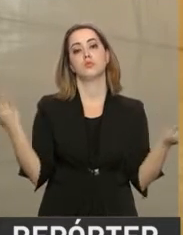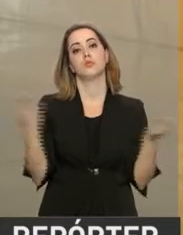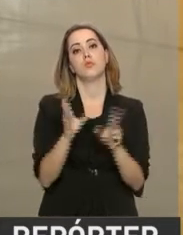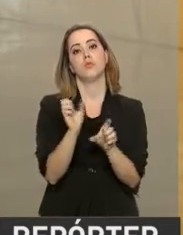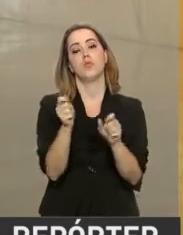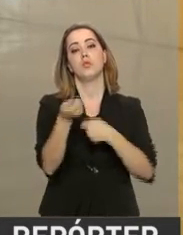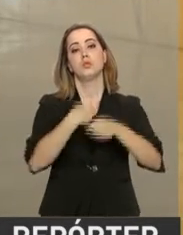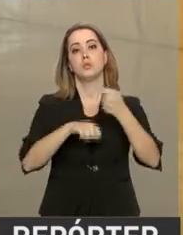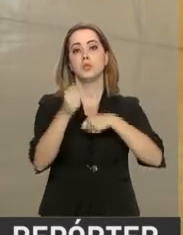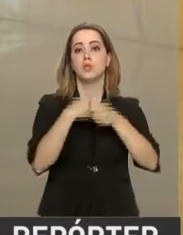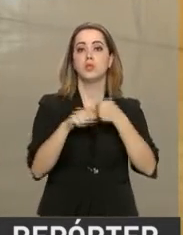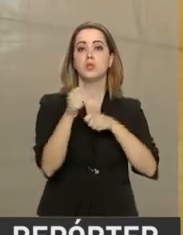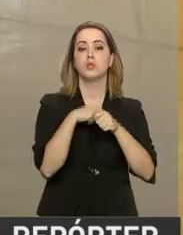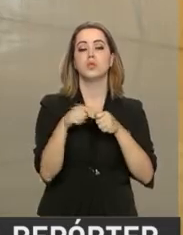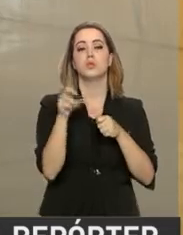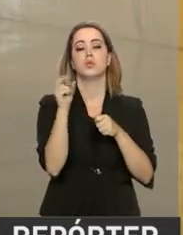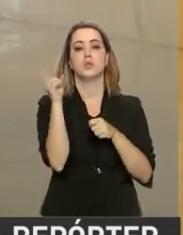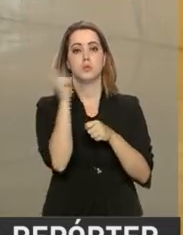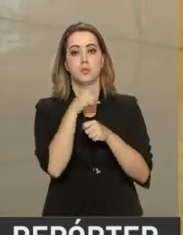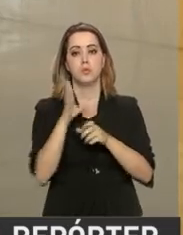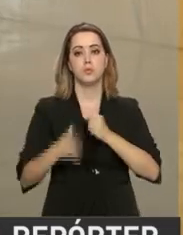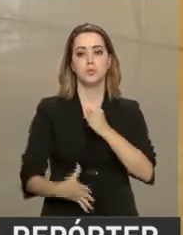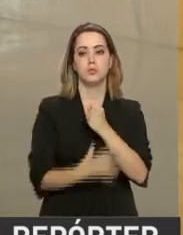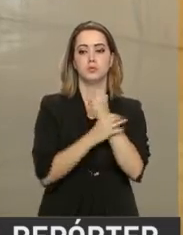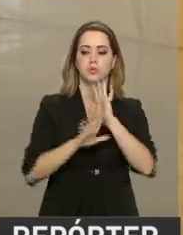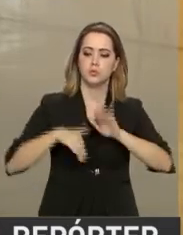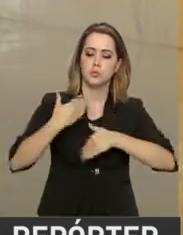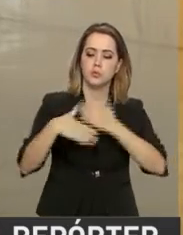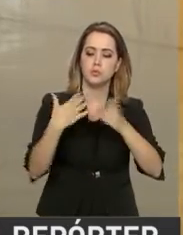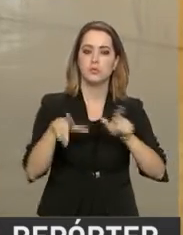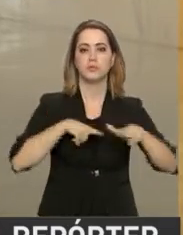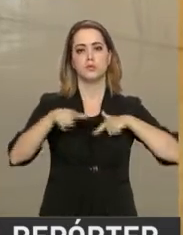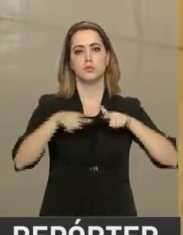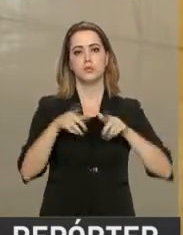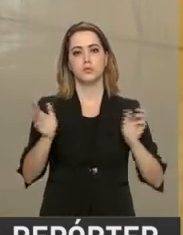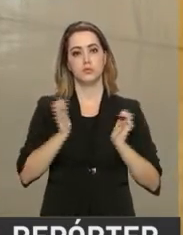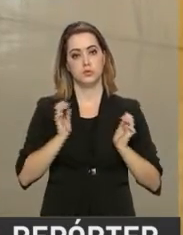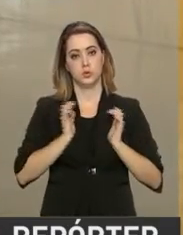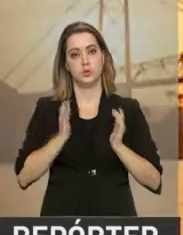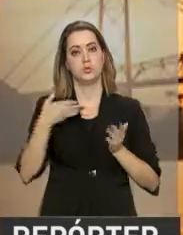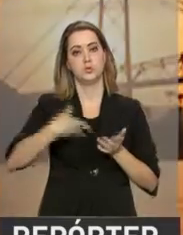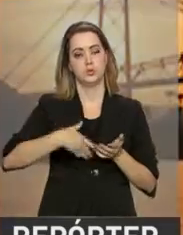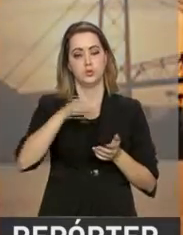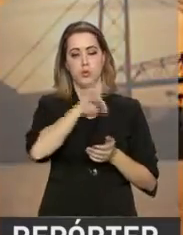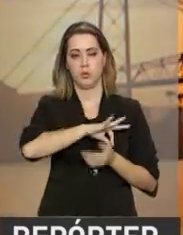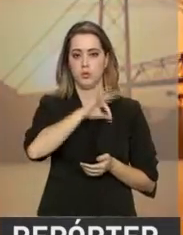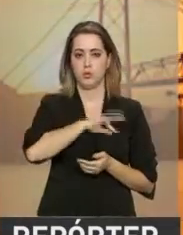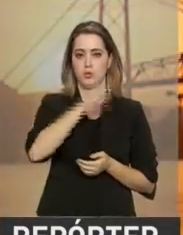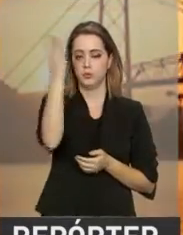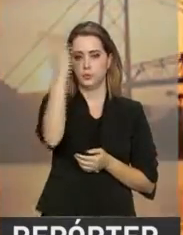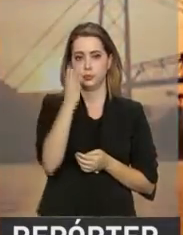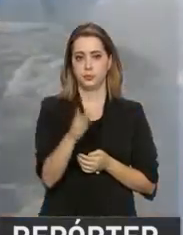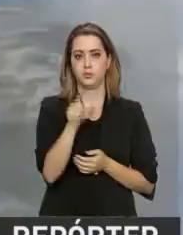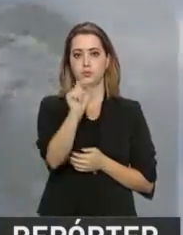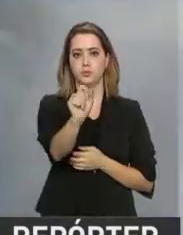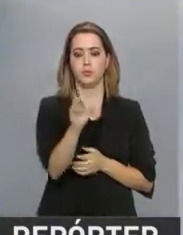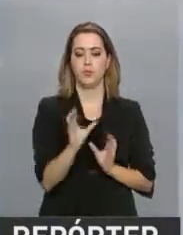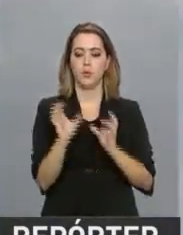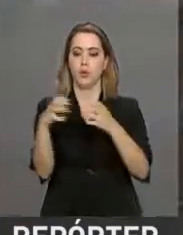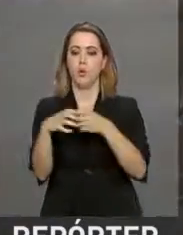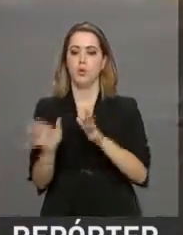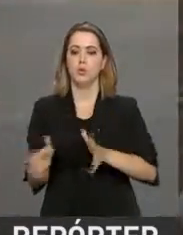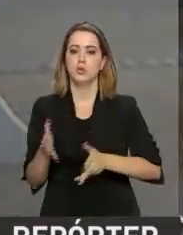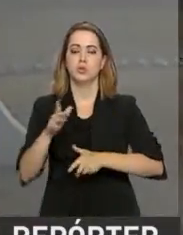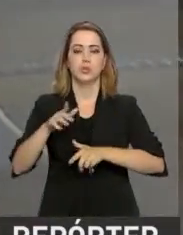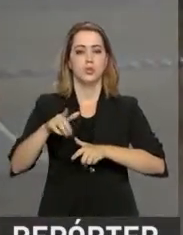sustentável que contribui com a geração de emprego e de renda no país o setor movimentou só em 2014